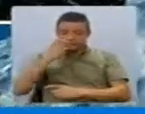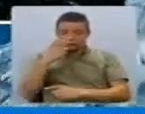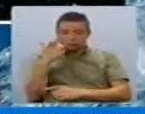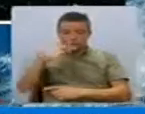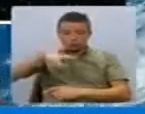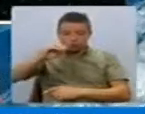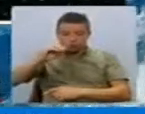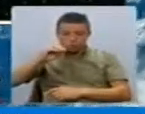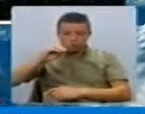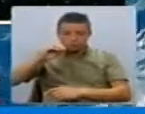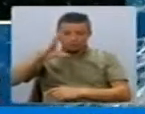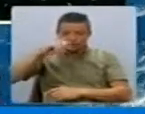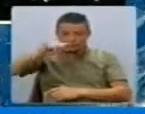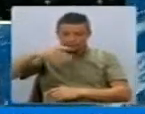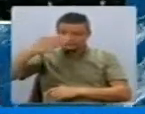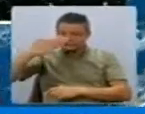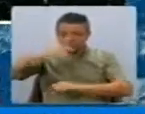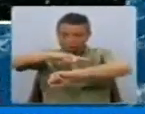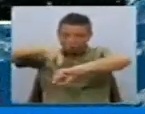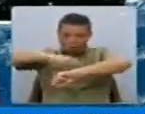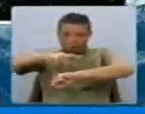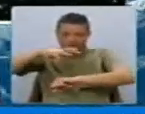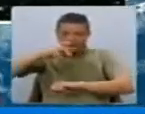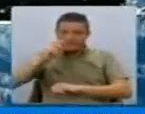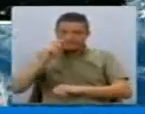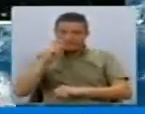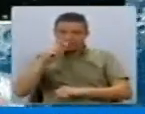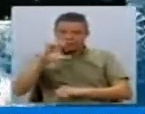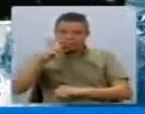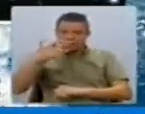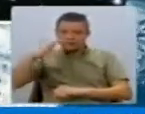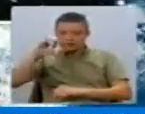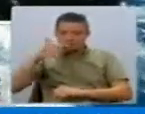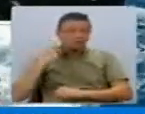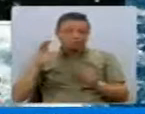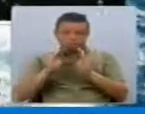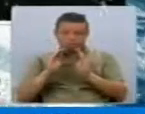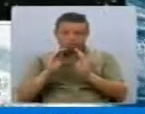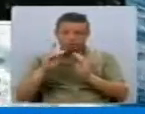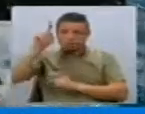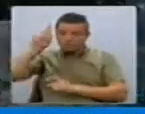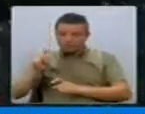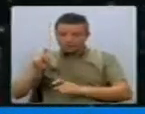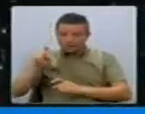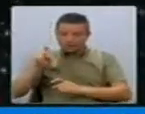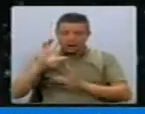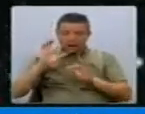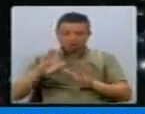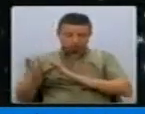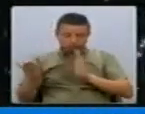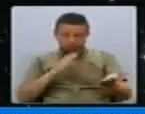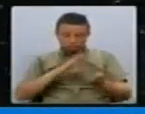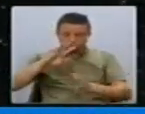aproximadamente também de 10,7 horas. Mercúrio, por exemplo, o mais pequeno dos planetas, tem uma duração de um dia aproximadamente